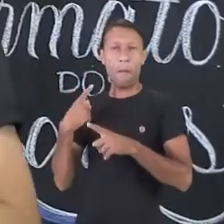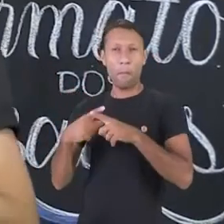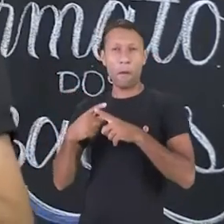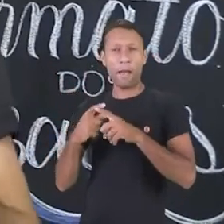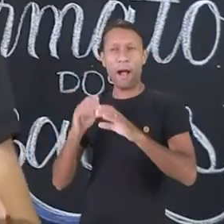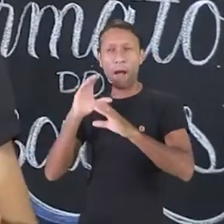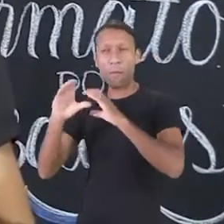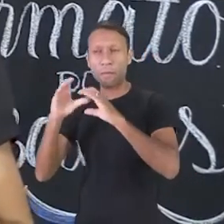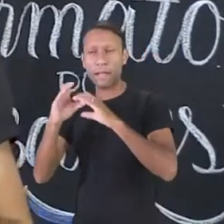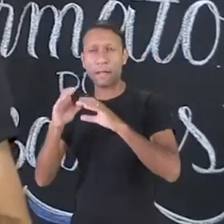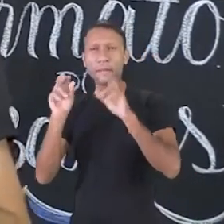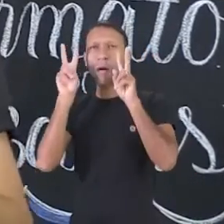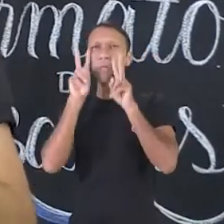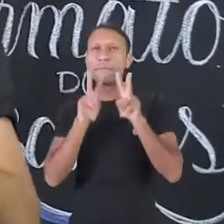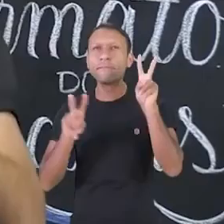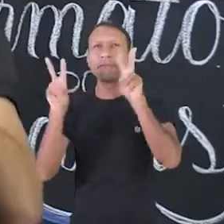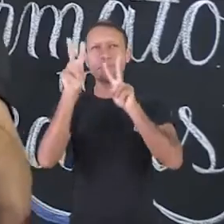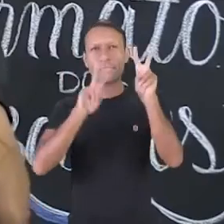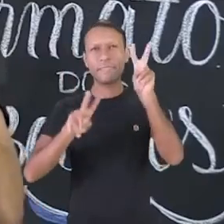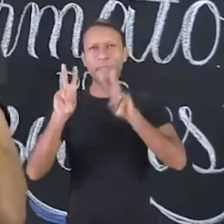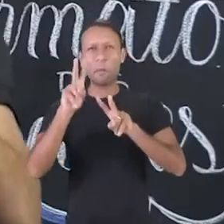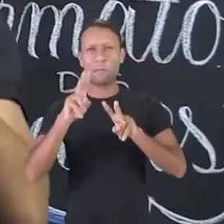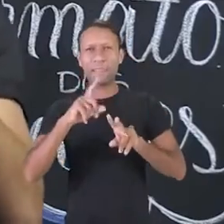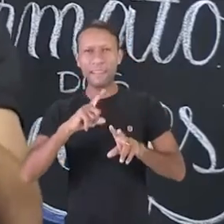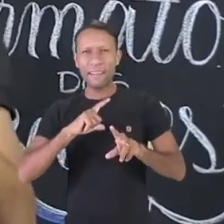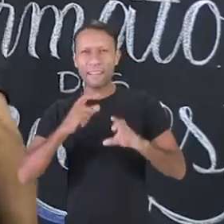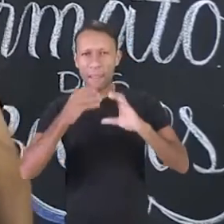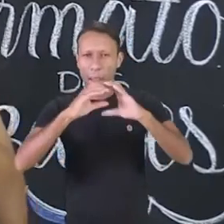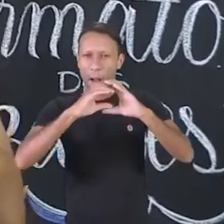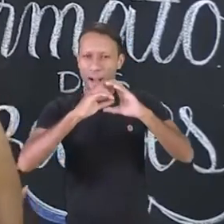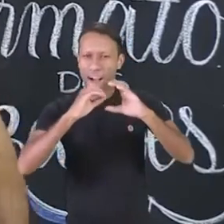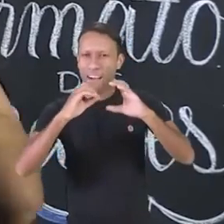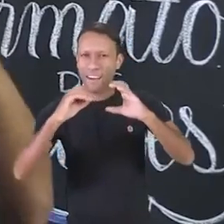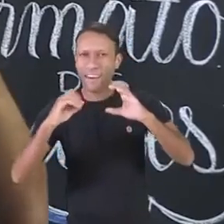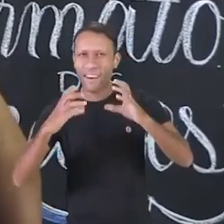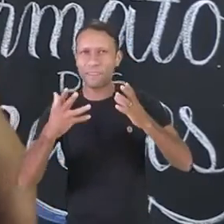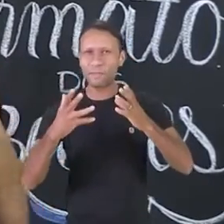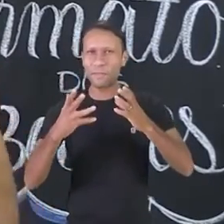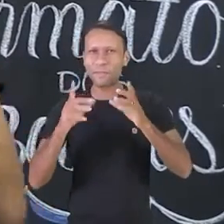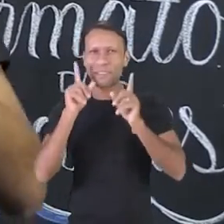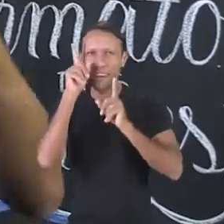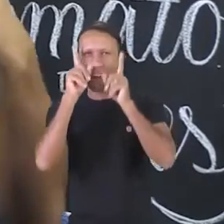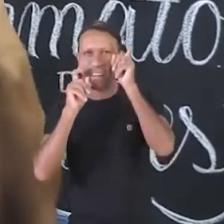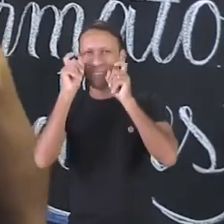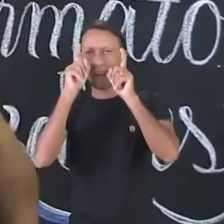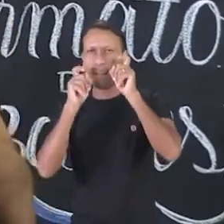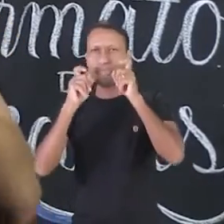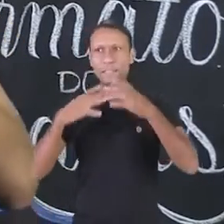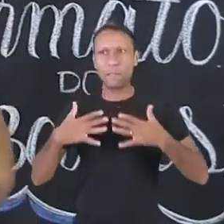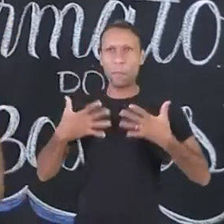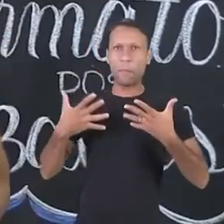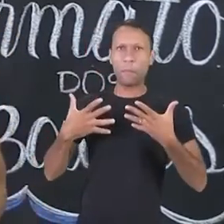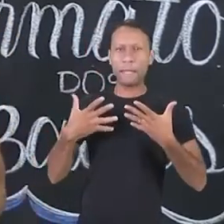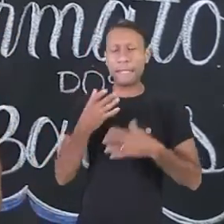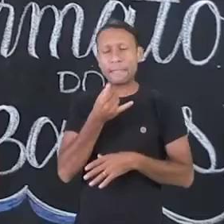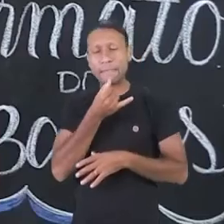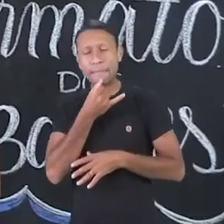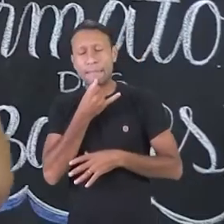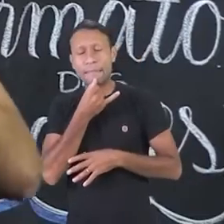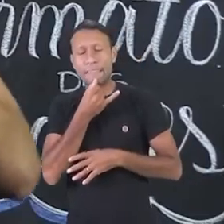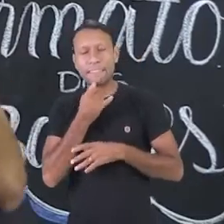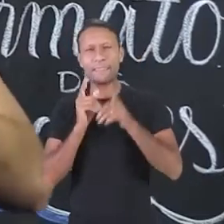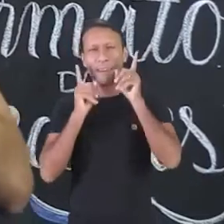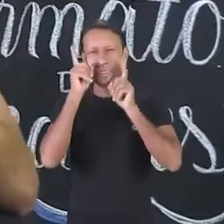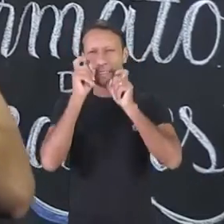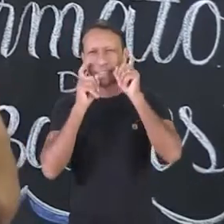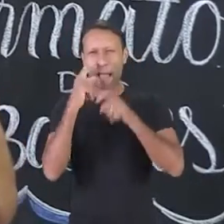usual, que é a utilização de emojis, quando você coloca uma carinha que indica susto, que indica surpresa, que indica felicidade. Então, também há uma relação.